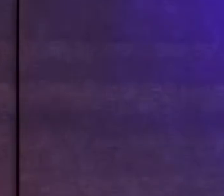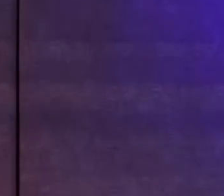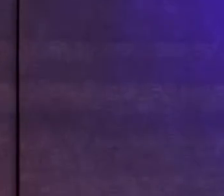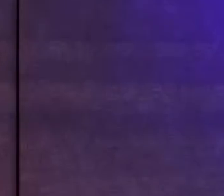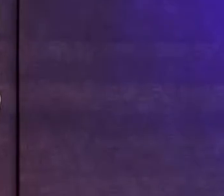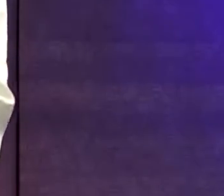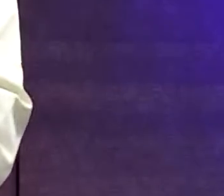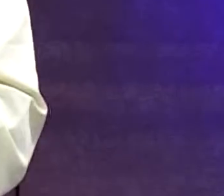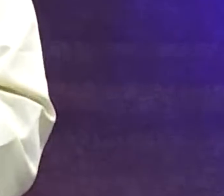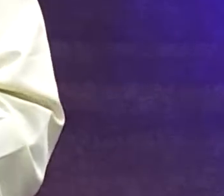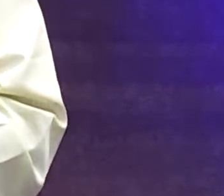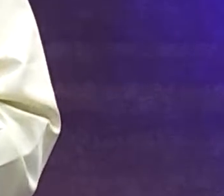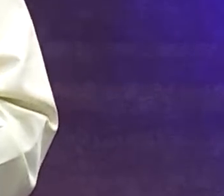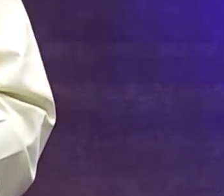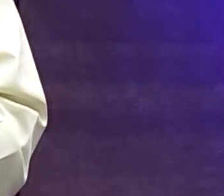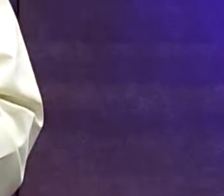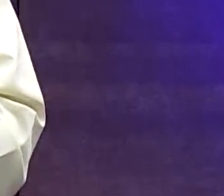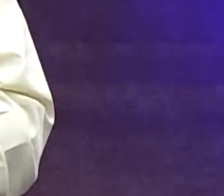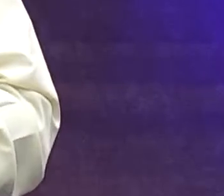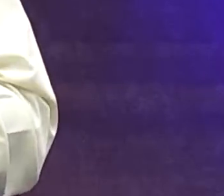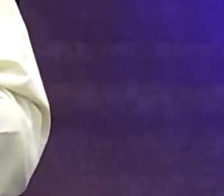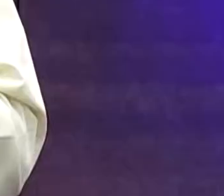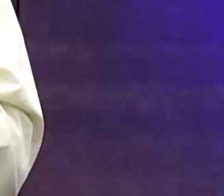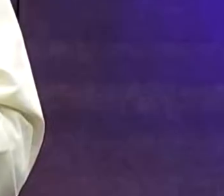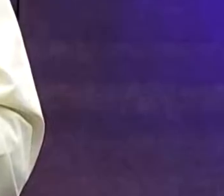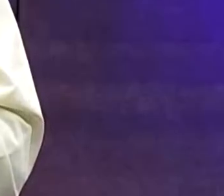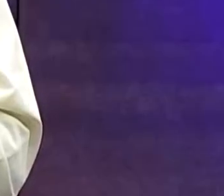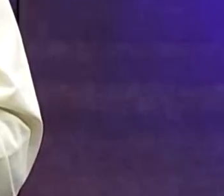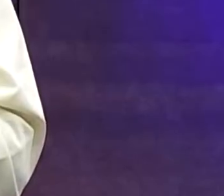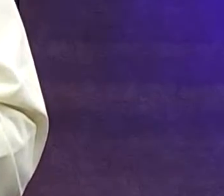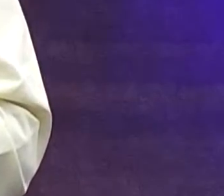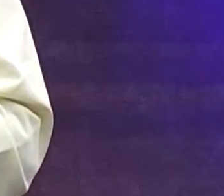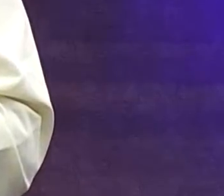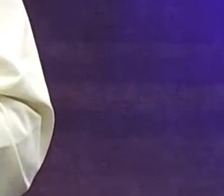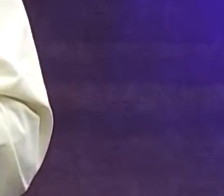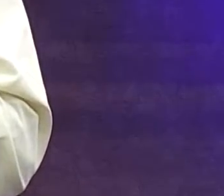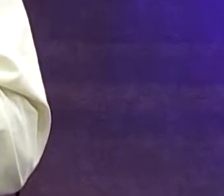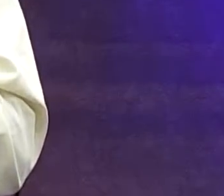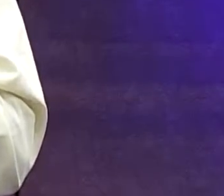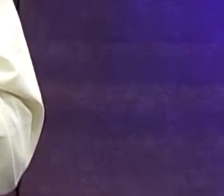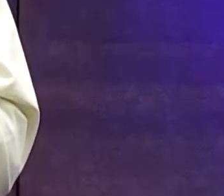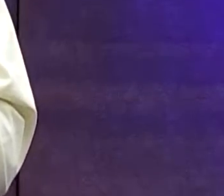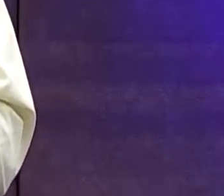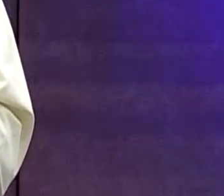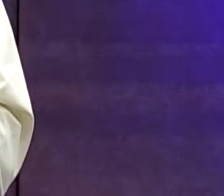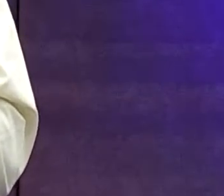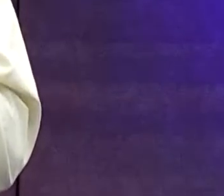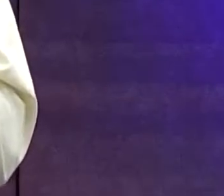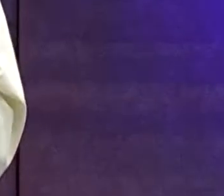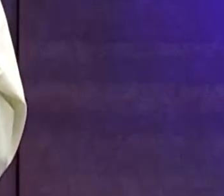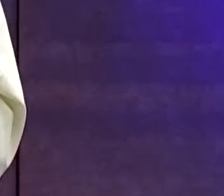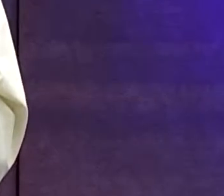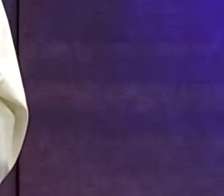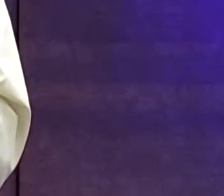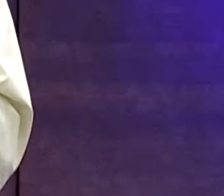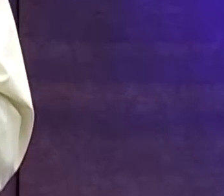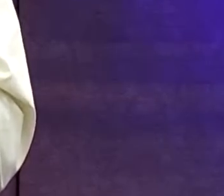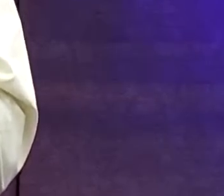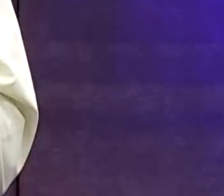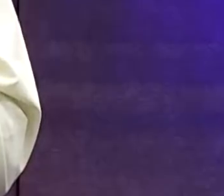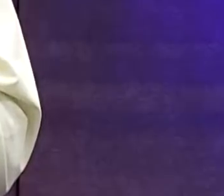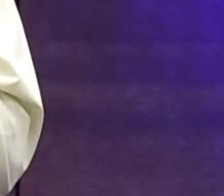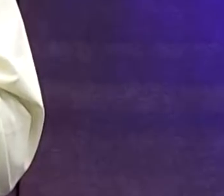eu consigo, hoje de manhã, desenvolver a questão da importância